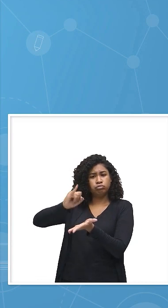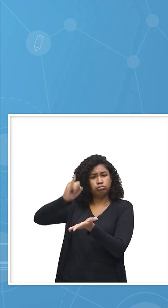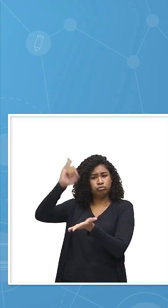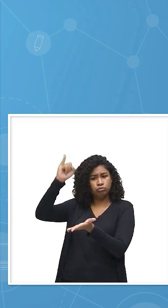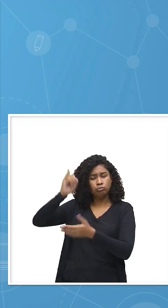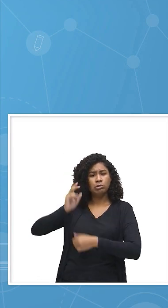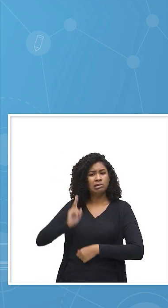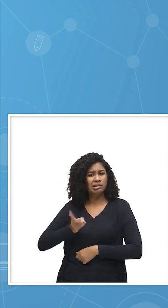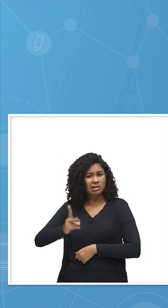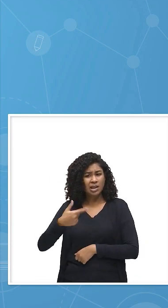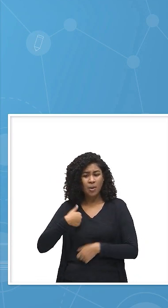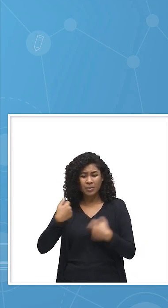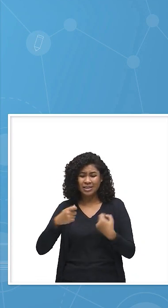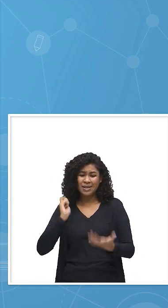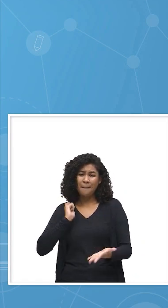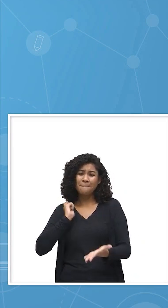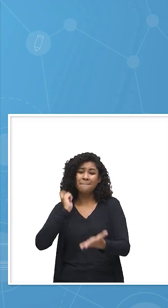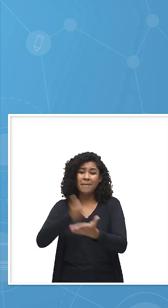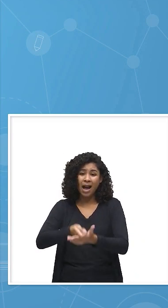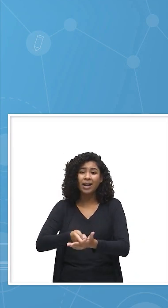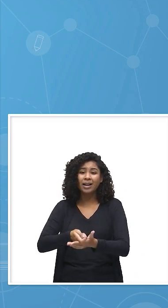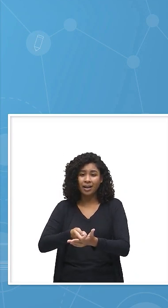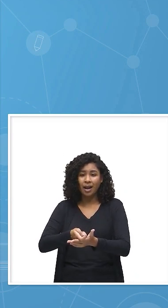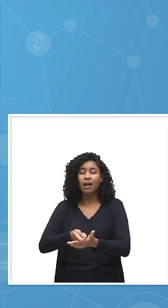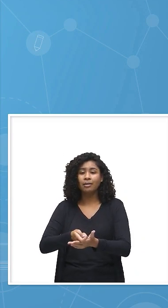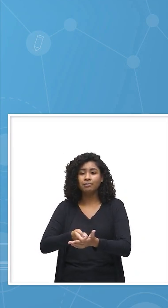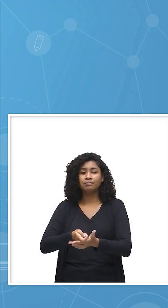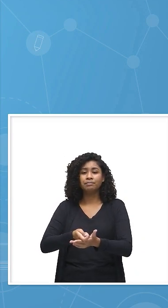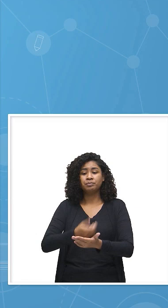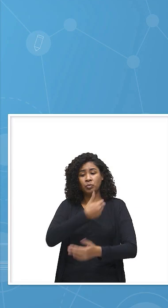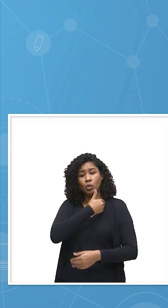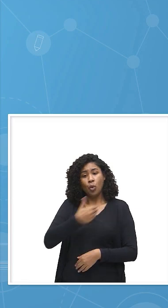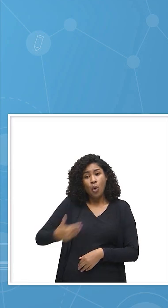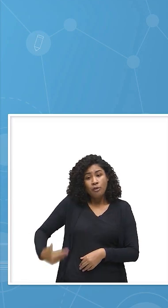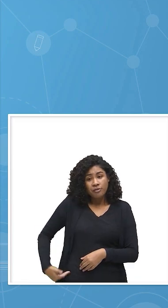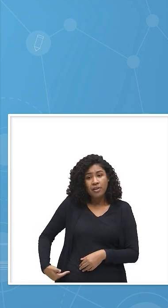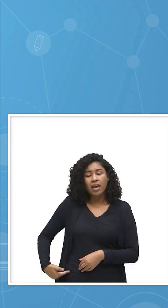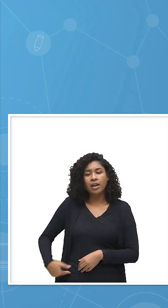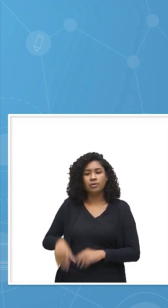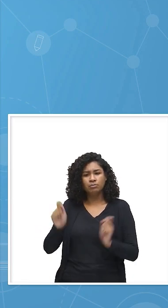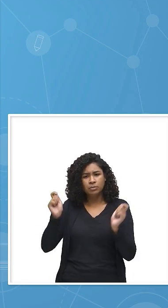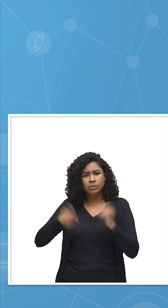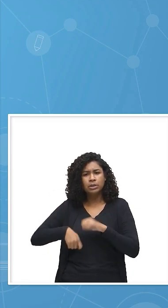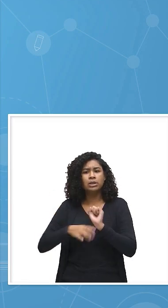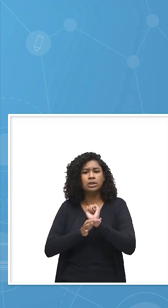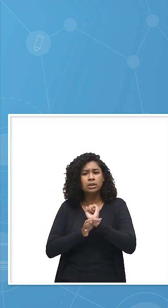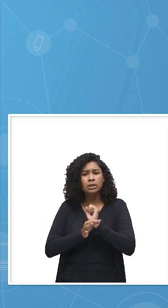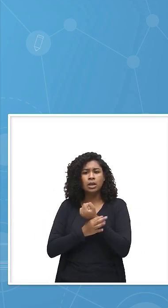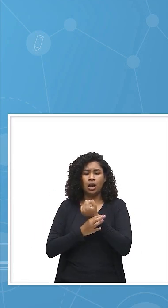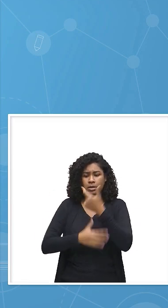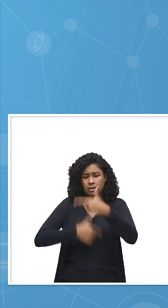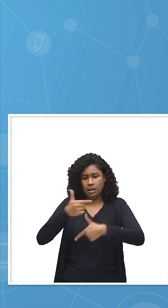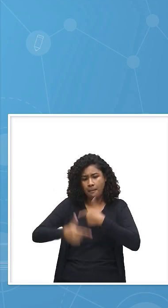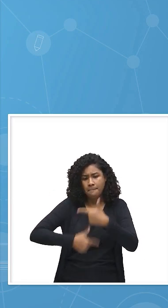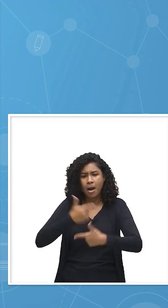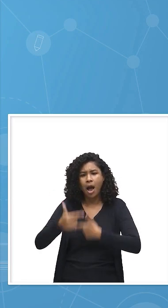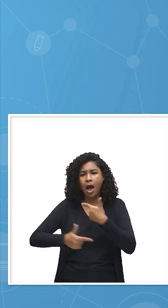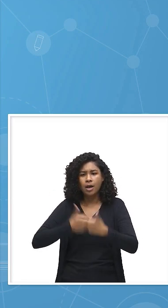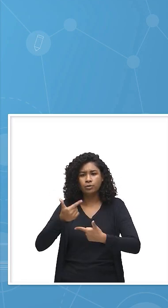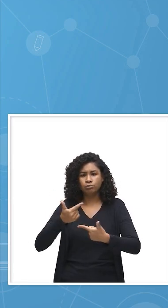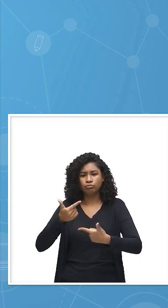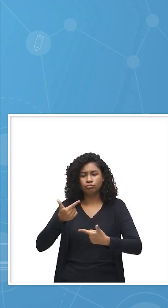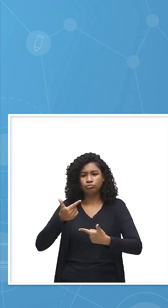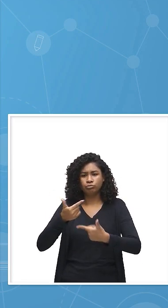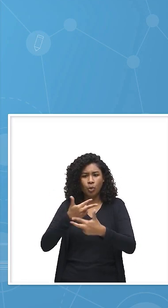que eu tenho que dar para o Estado, dar para o governo, para poder garantir os serviços básicos do meu